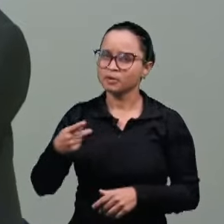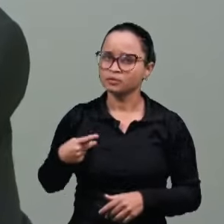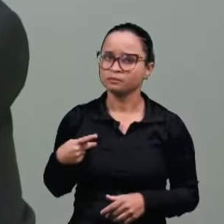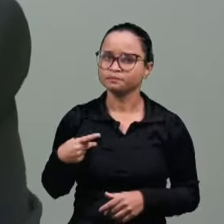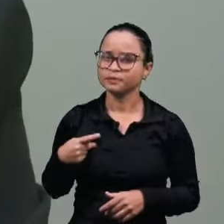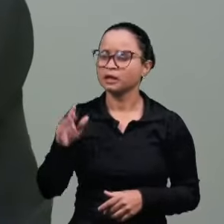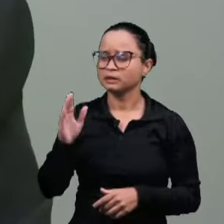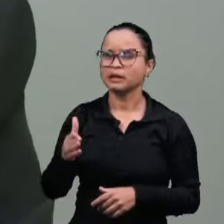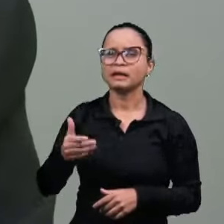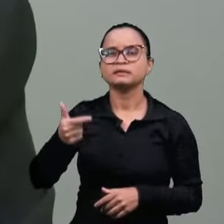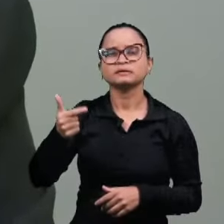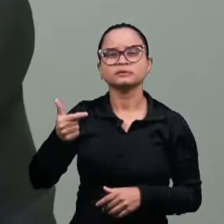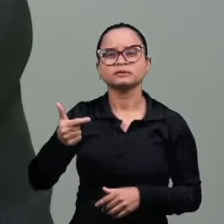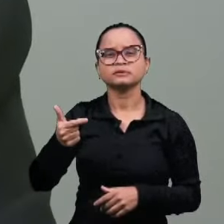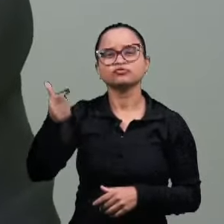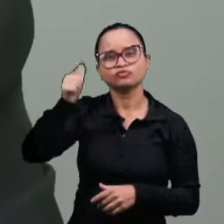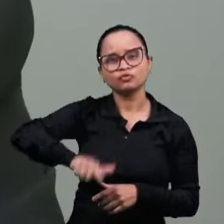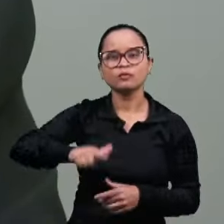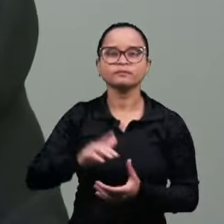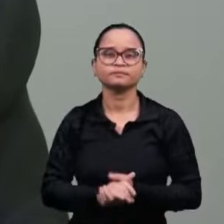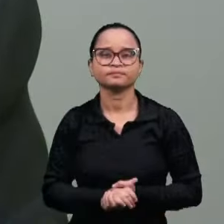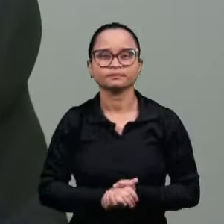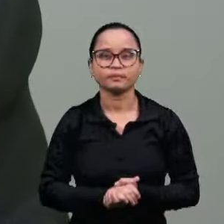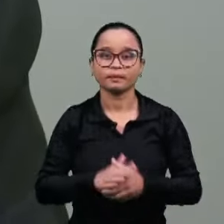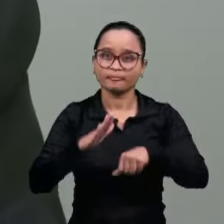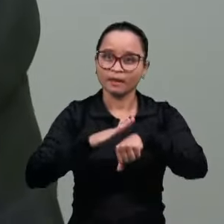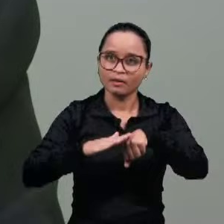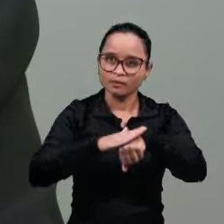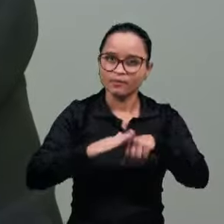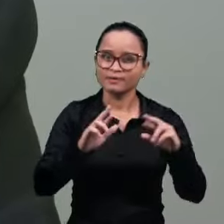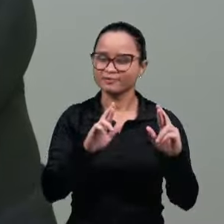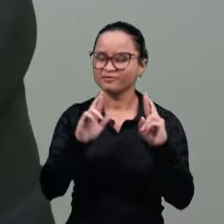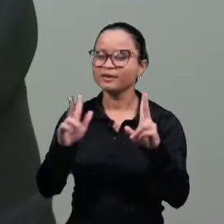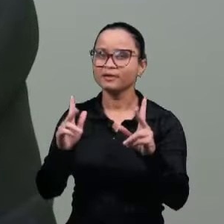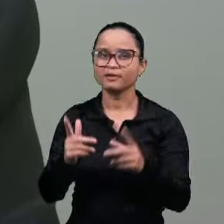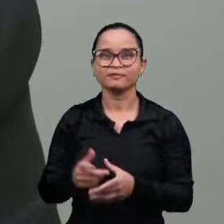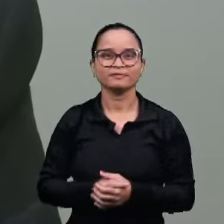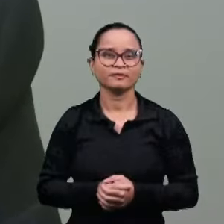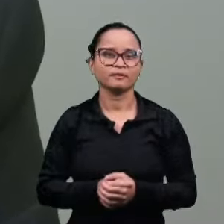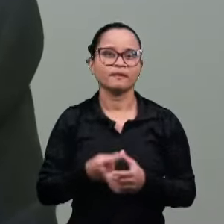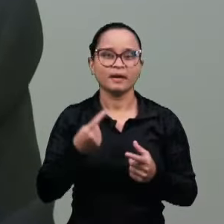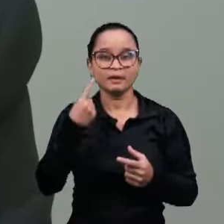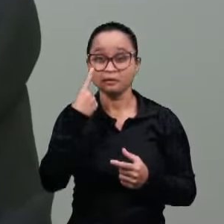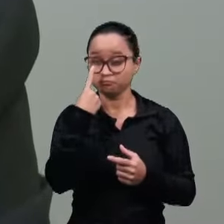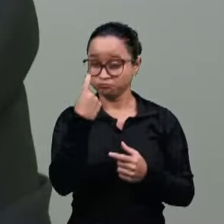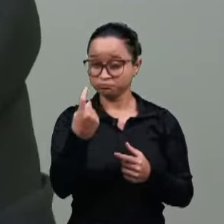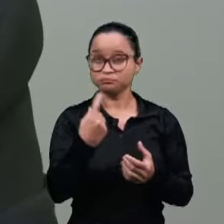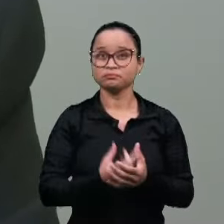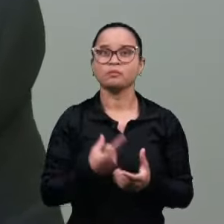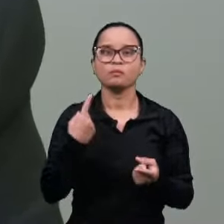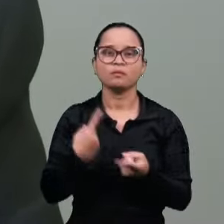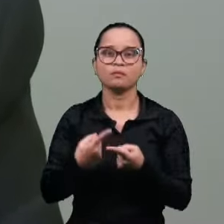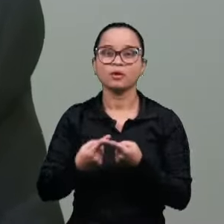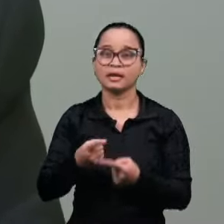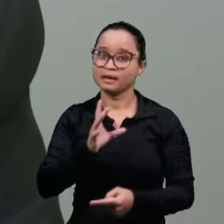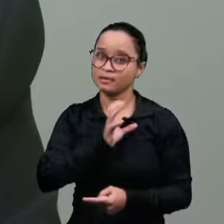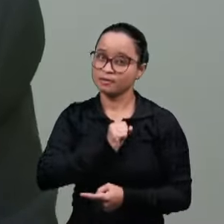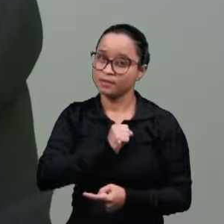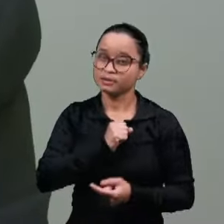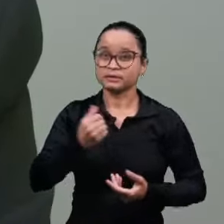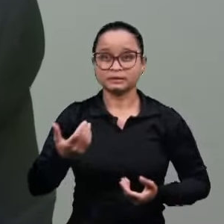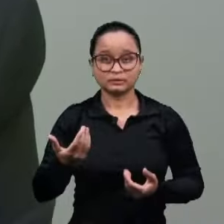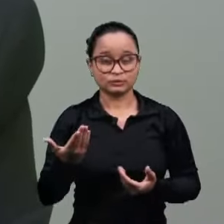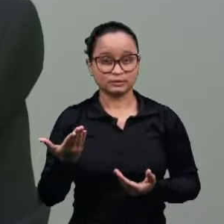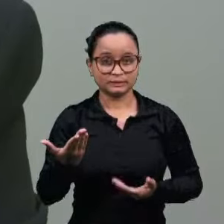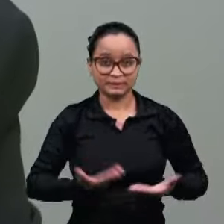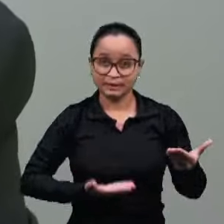está aqui. Hoje a conversa está sendo totalmente diferente, né, pastor? Que interessante, né? Os queridos amados irmãos conhecendo um